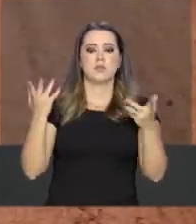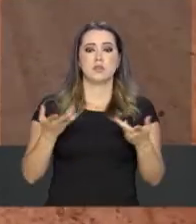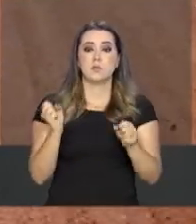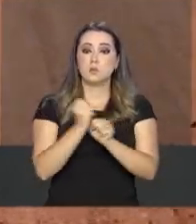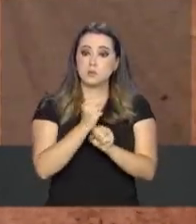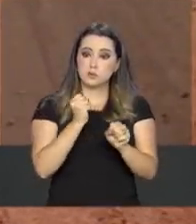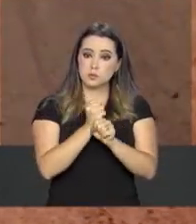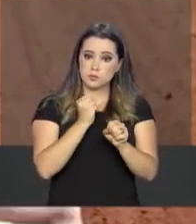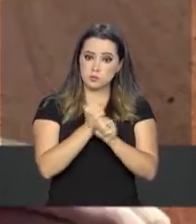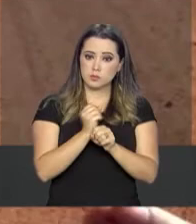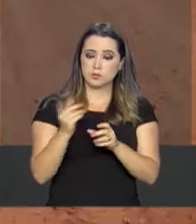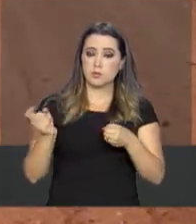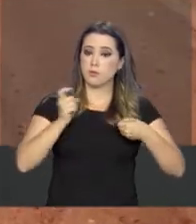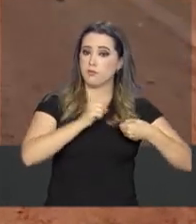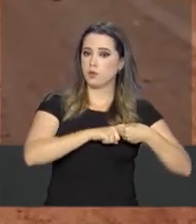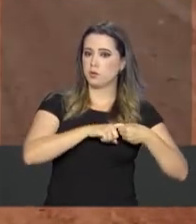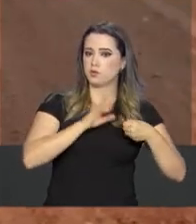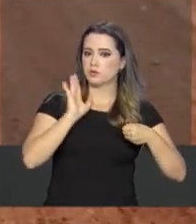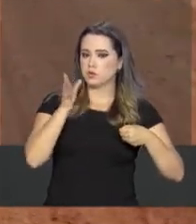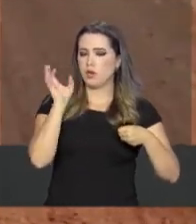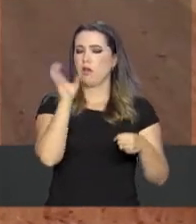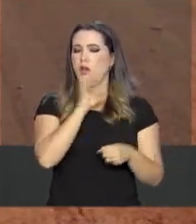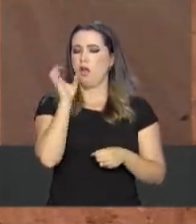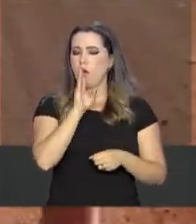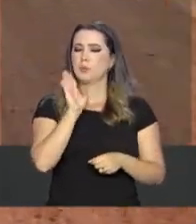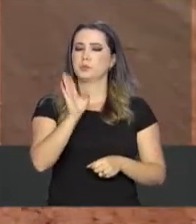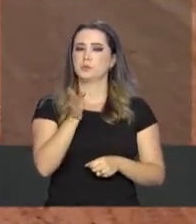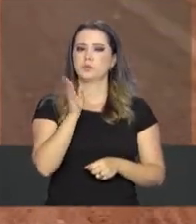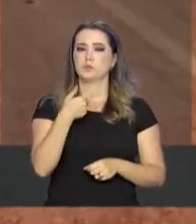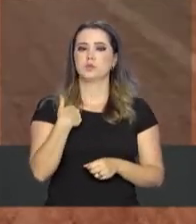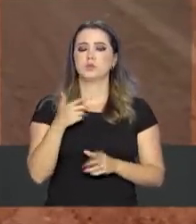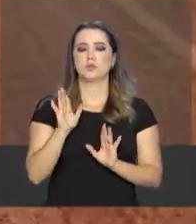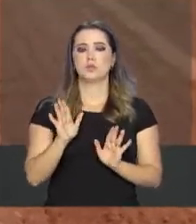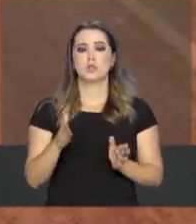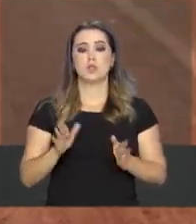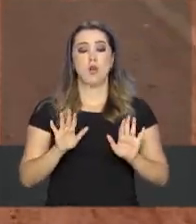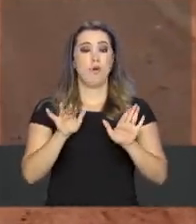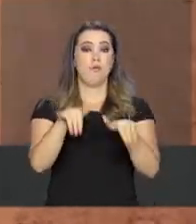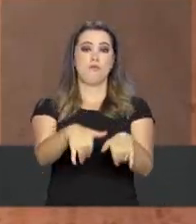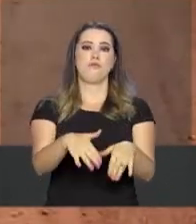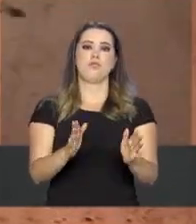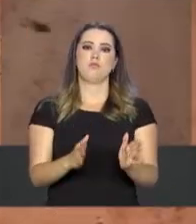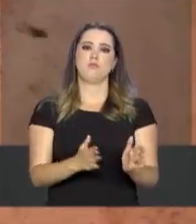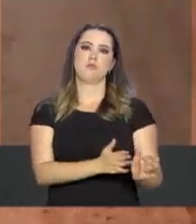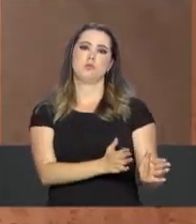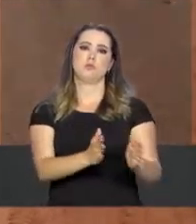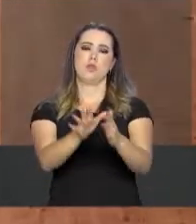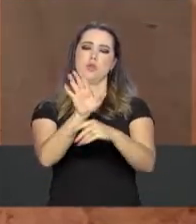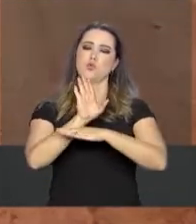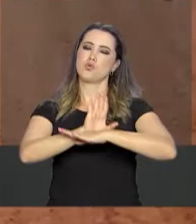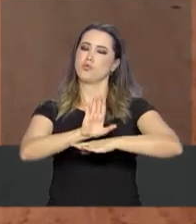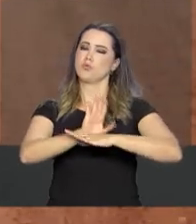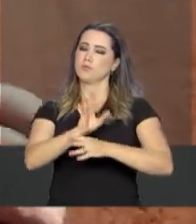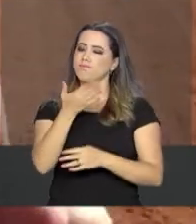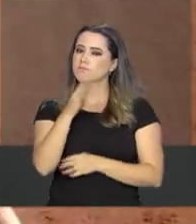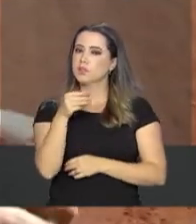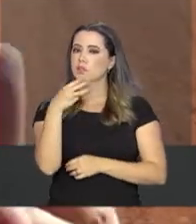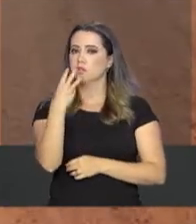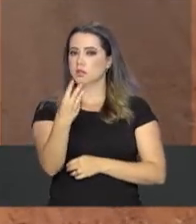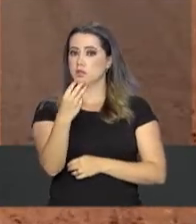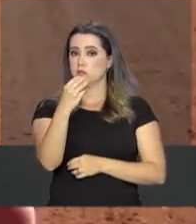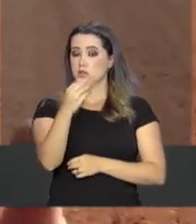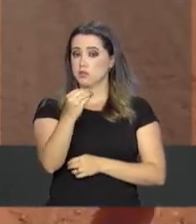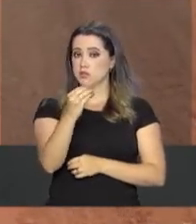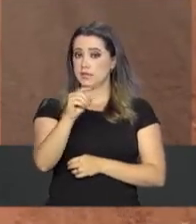elas devem ser retomadas em breve e quando tiverem concluídas, então devem beneficiar pelo menos